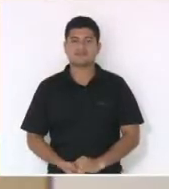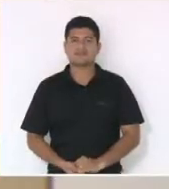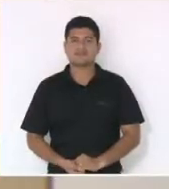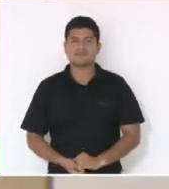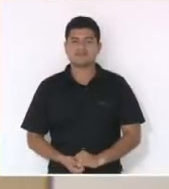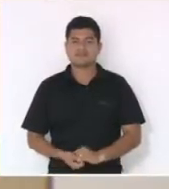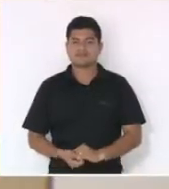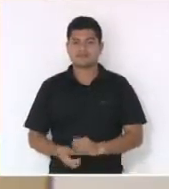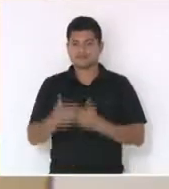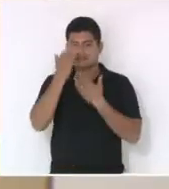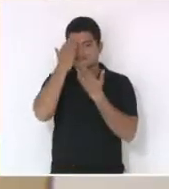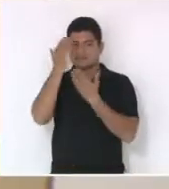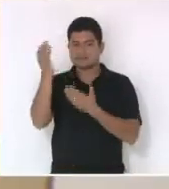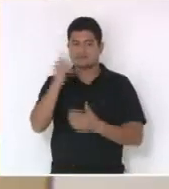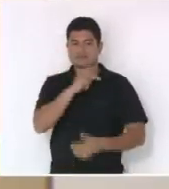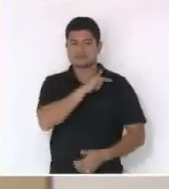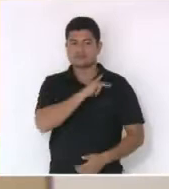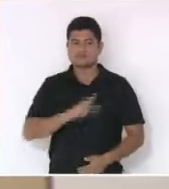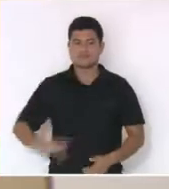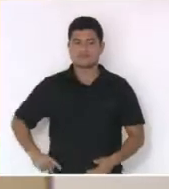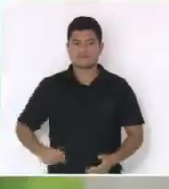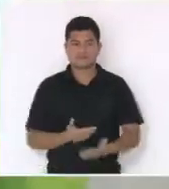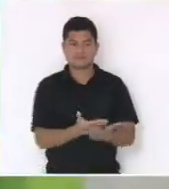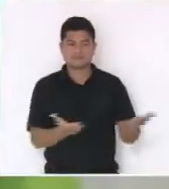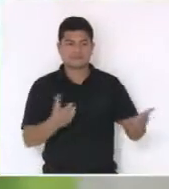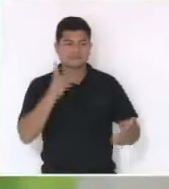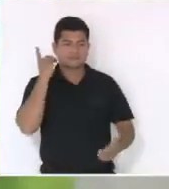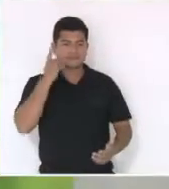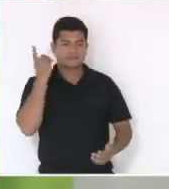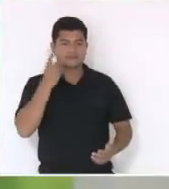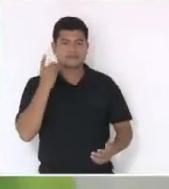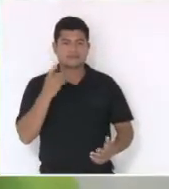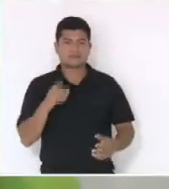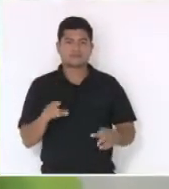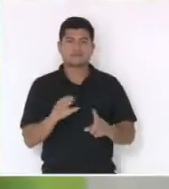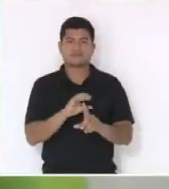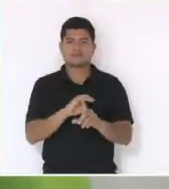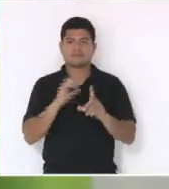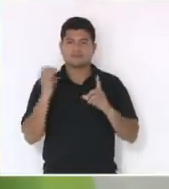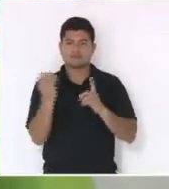Obrigado, senhor presidente, senhores deputados, público que nos acompanha.